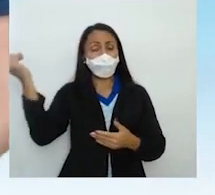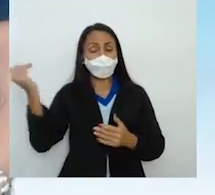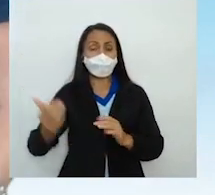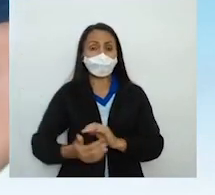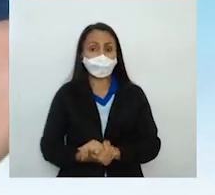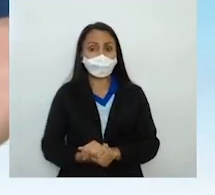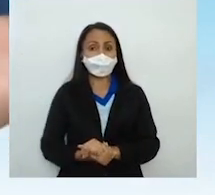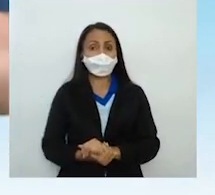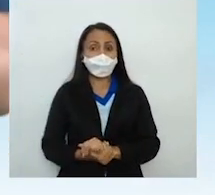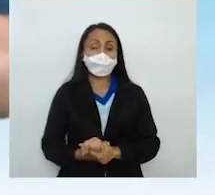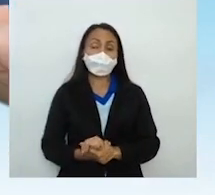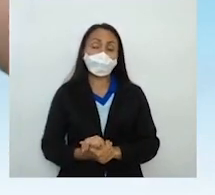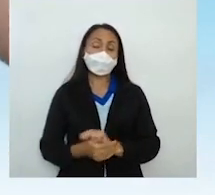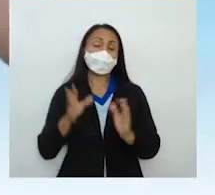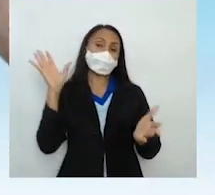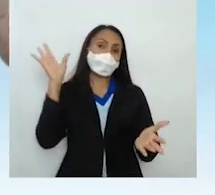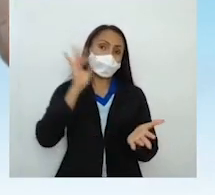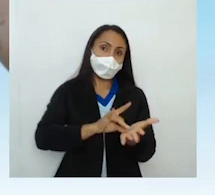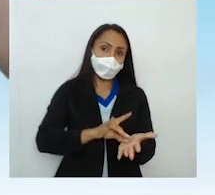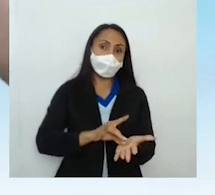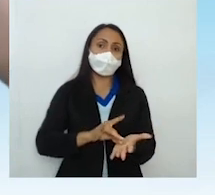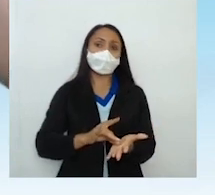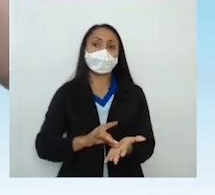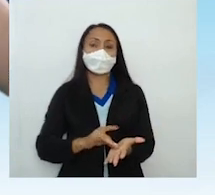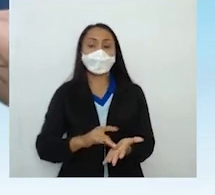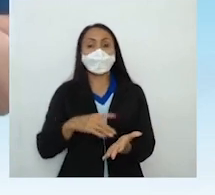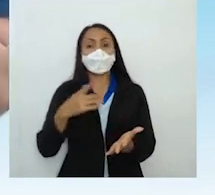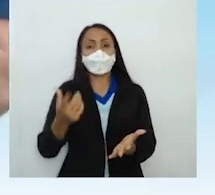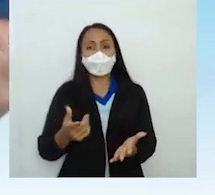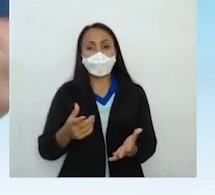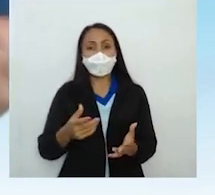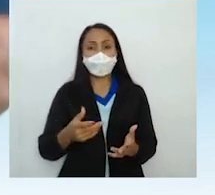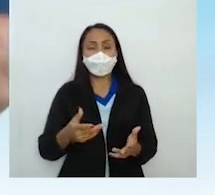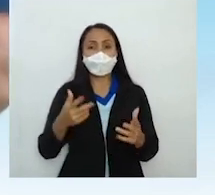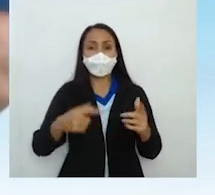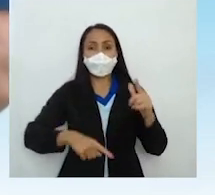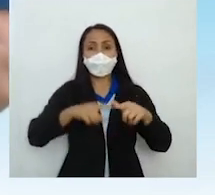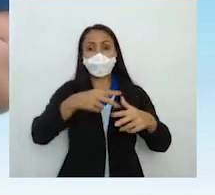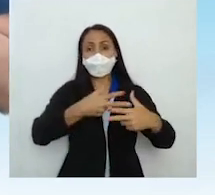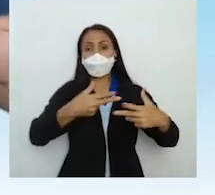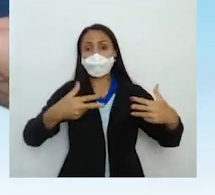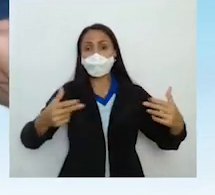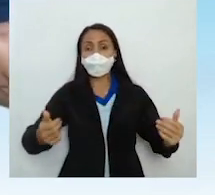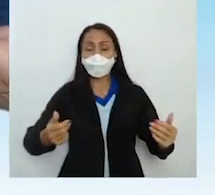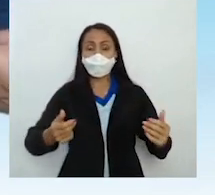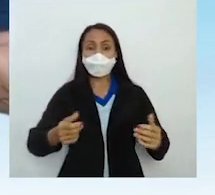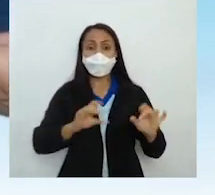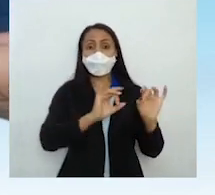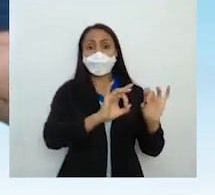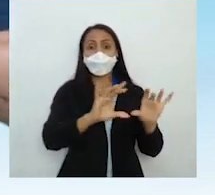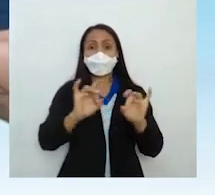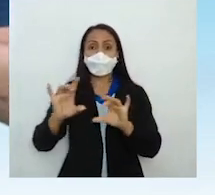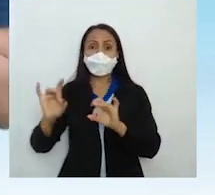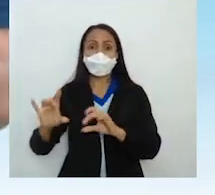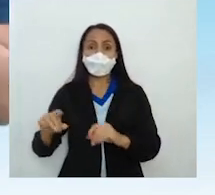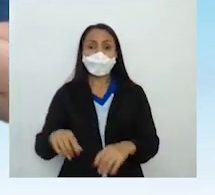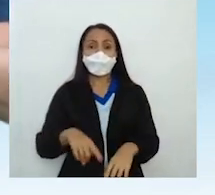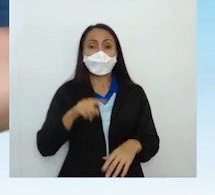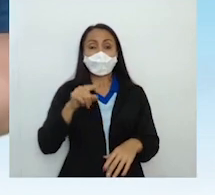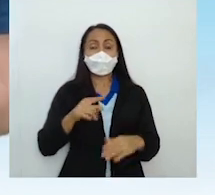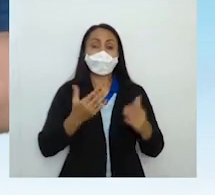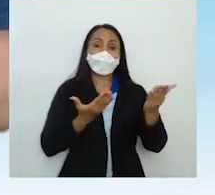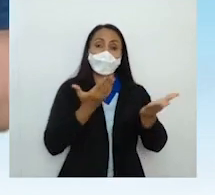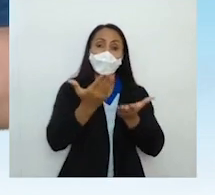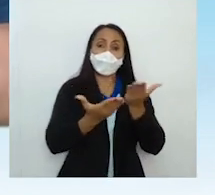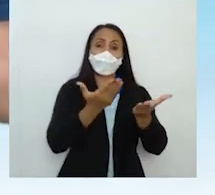de fato, se aquela, entre aspas, mercadoria não estava vendida, ela ia para o mercado para poder ser oferecida